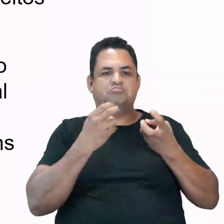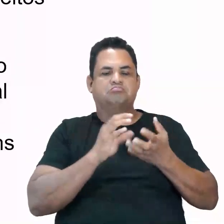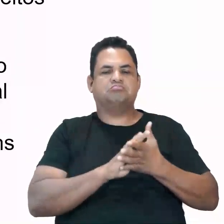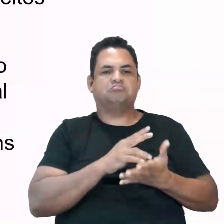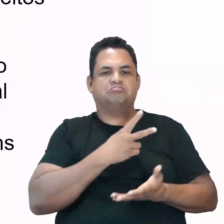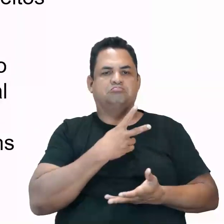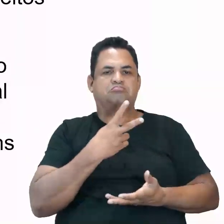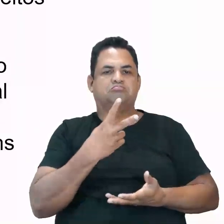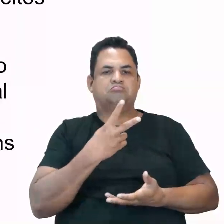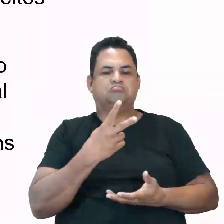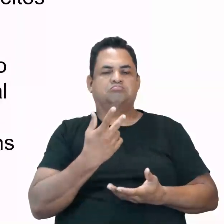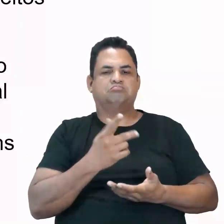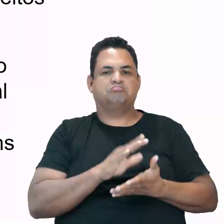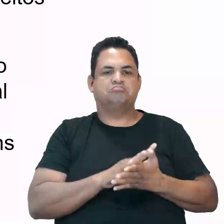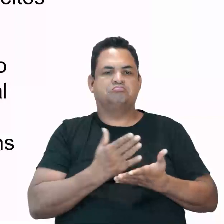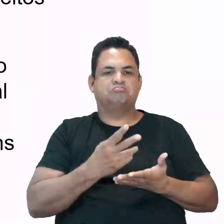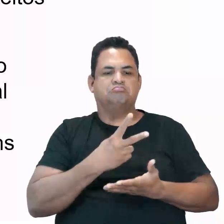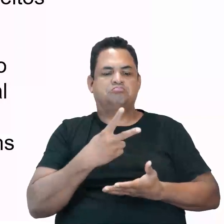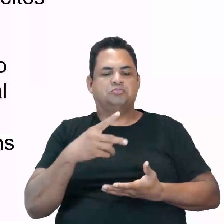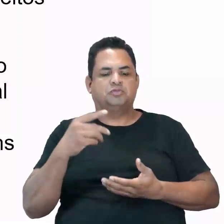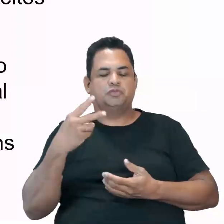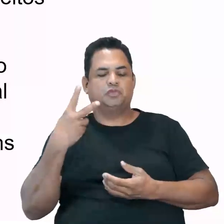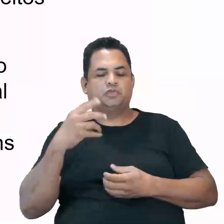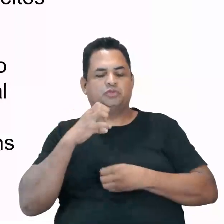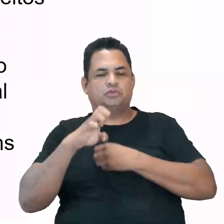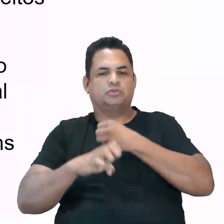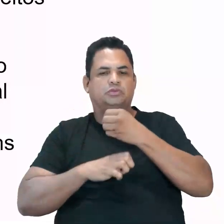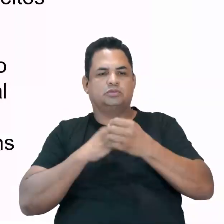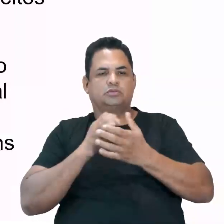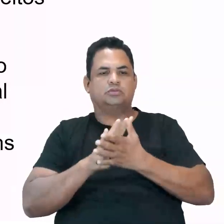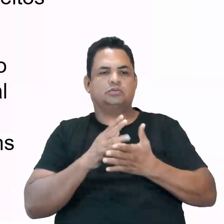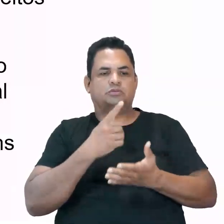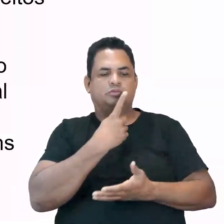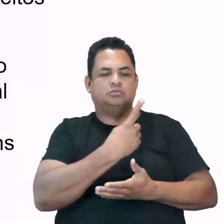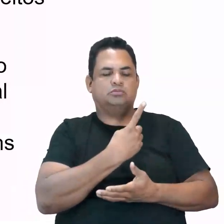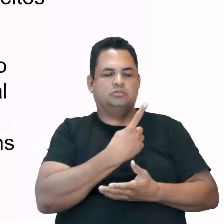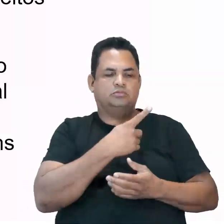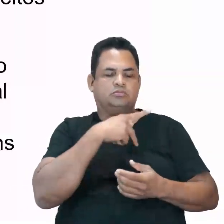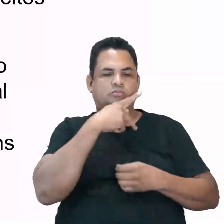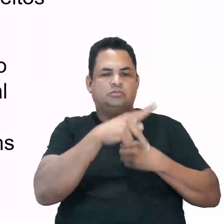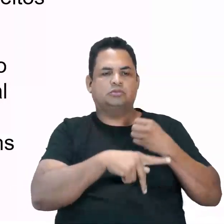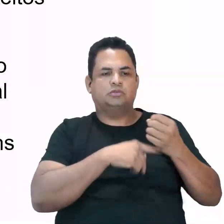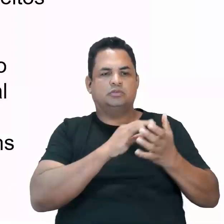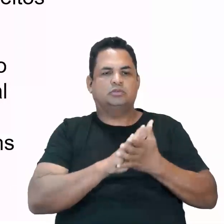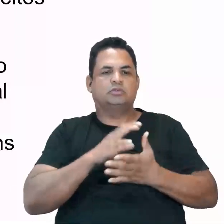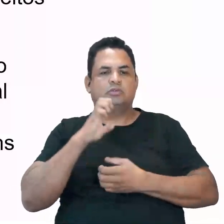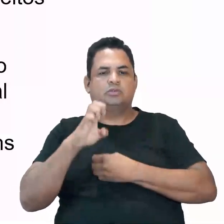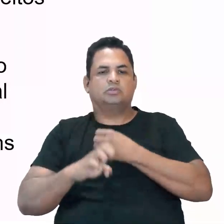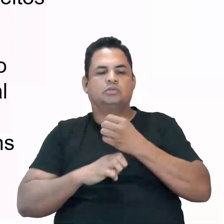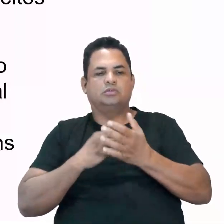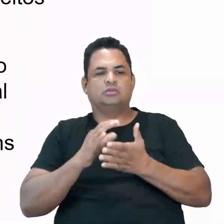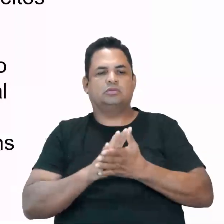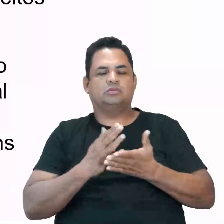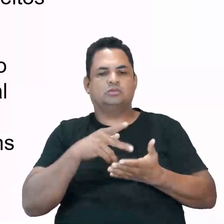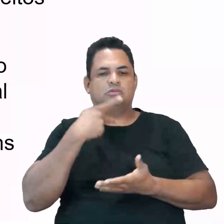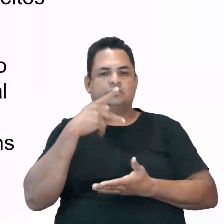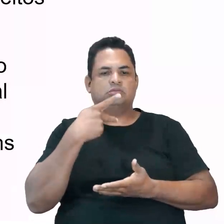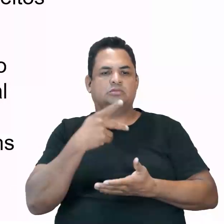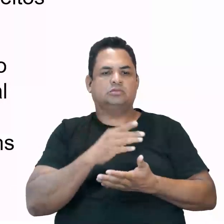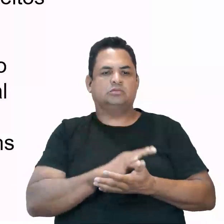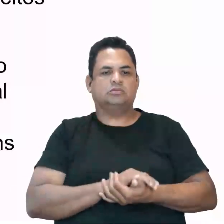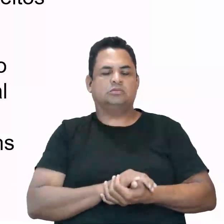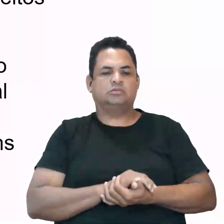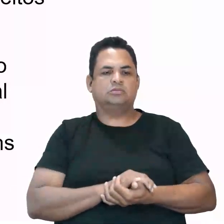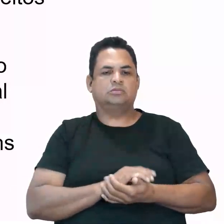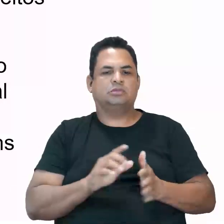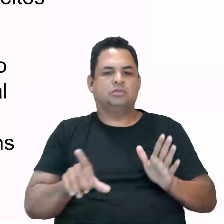não chegam perto e nem dois elétrons. Sim, um próton e um elétron vão se atrair. Aí a gente fala exatamente de lei de